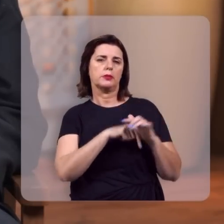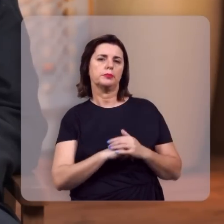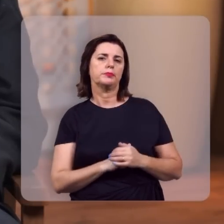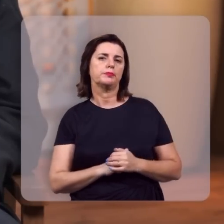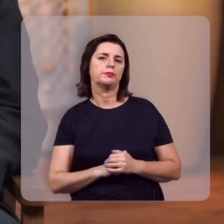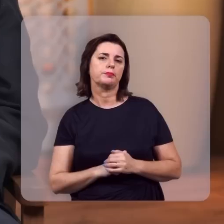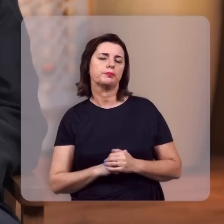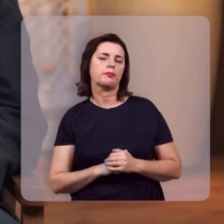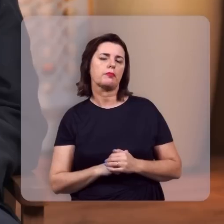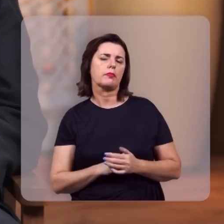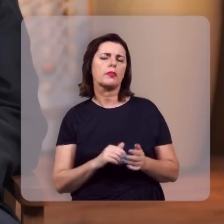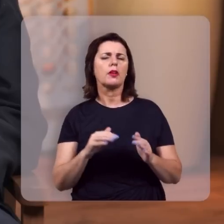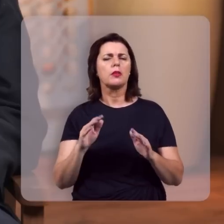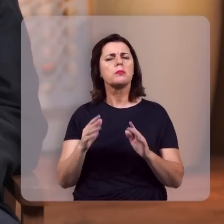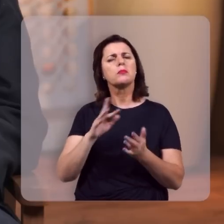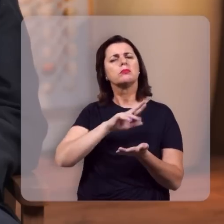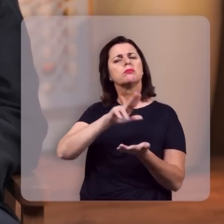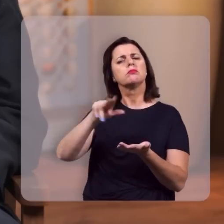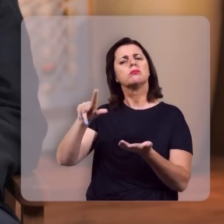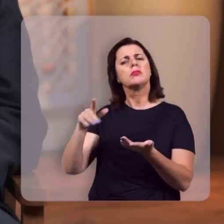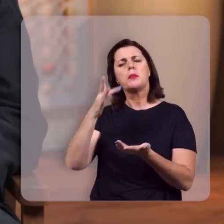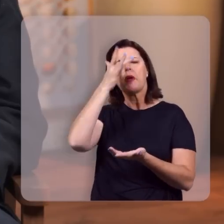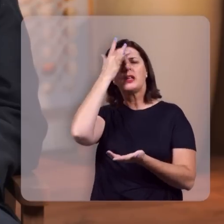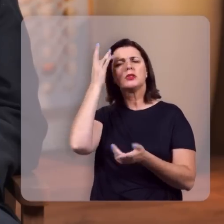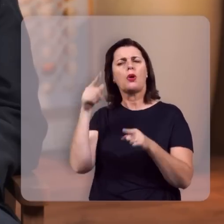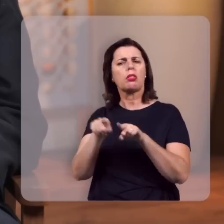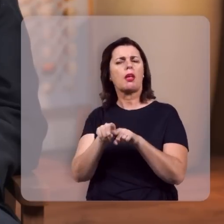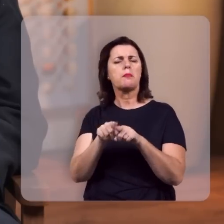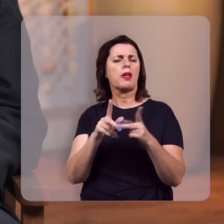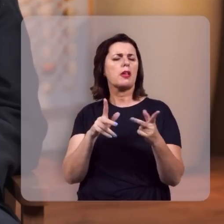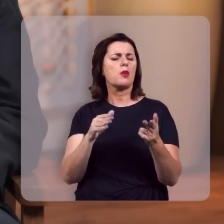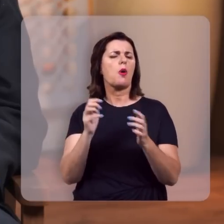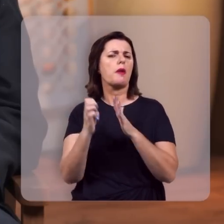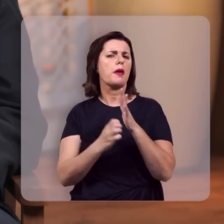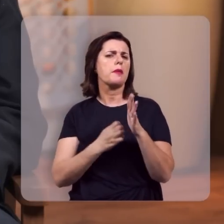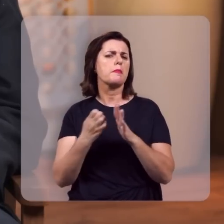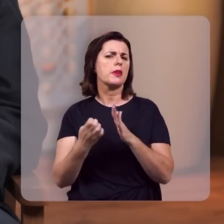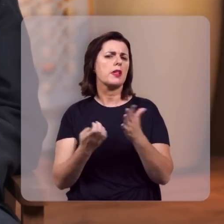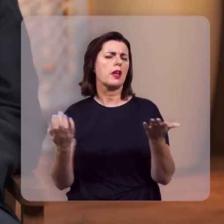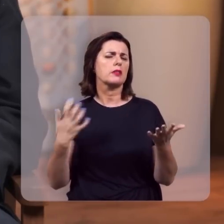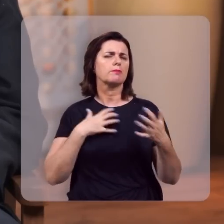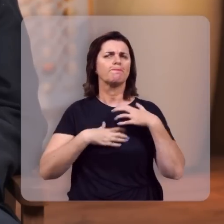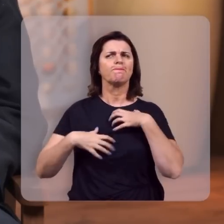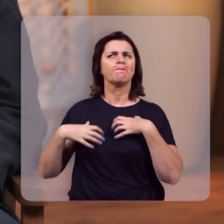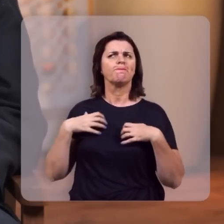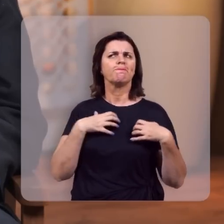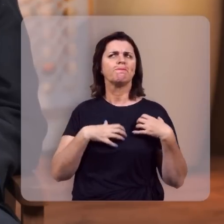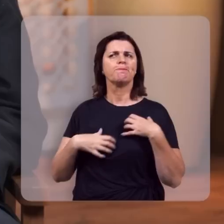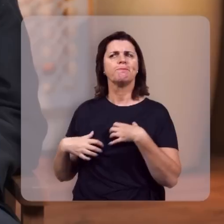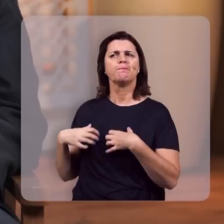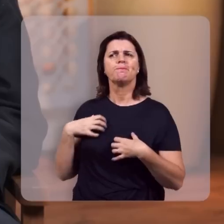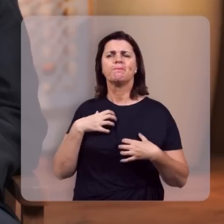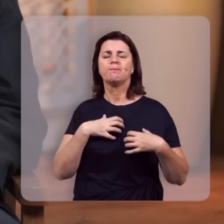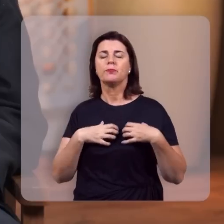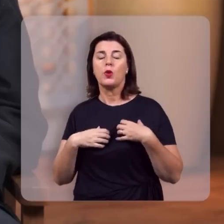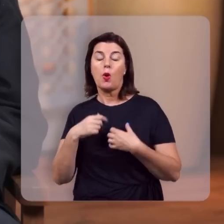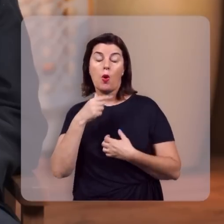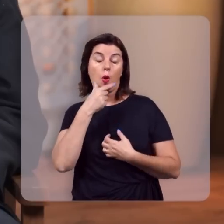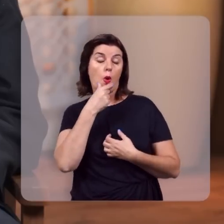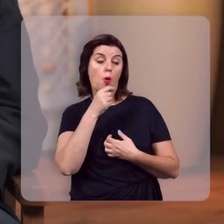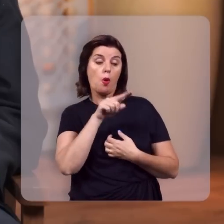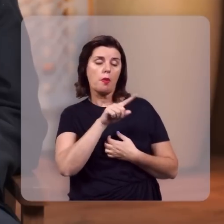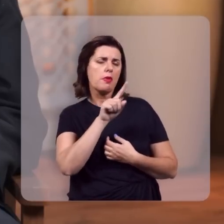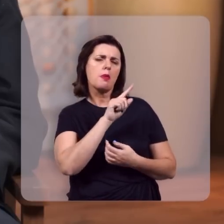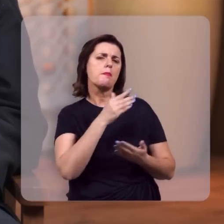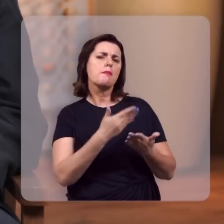emprego. E muitas outras pessoas tinham sido mandadas embora daquela empresa e estavam em desespero. E